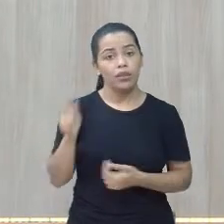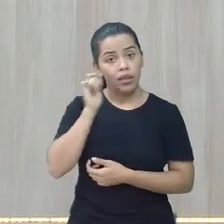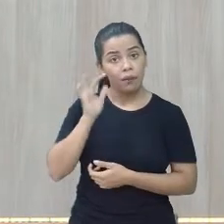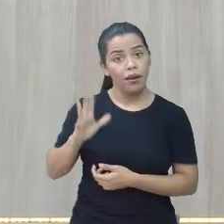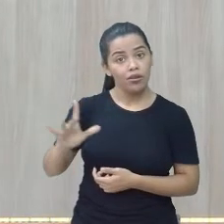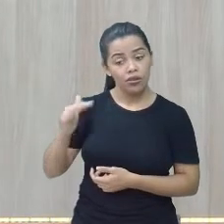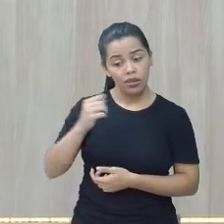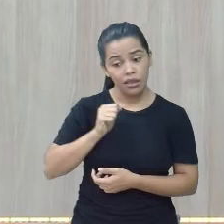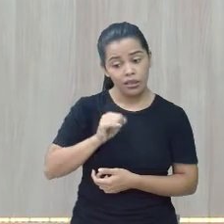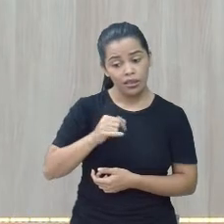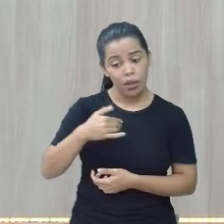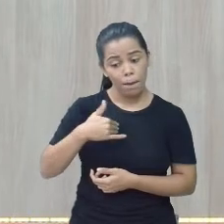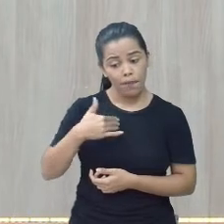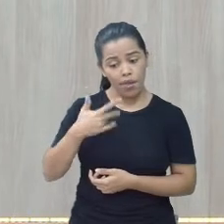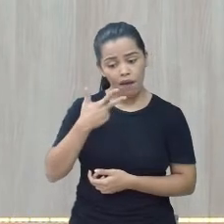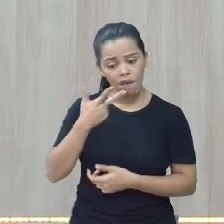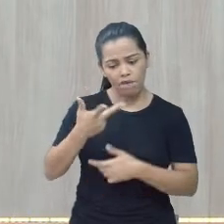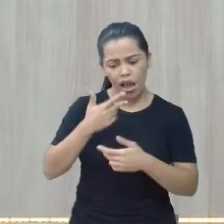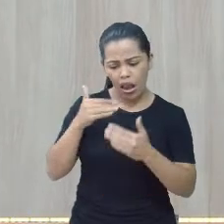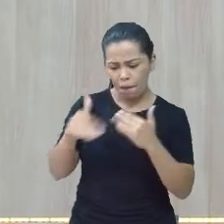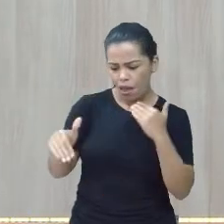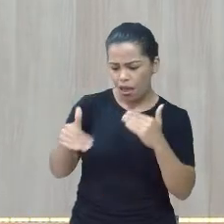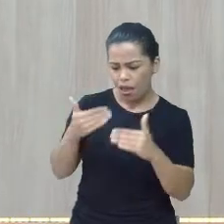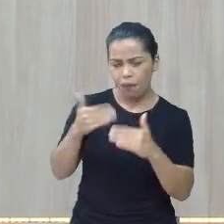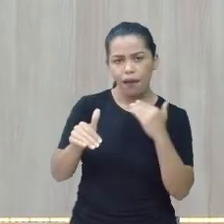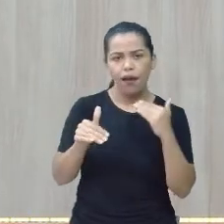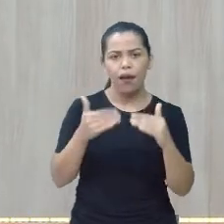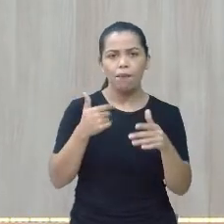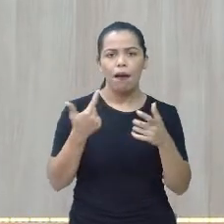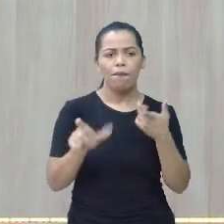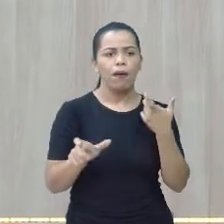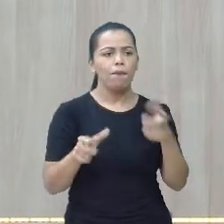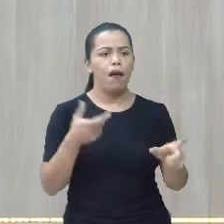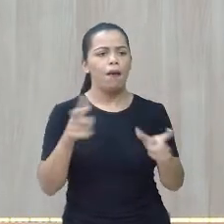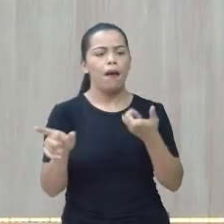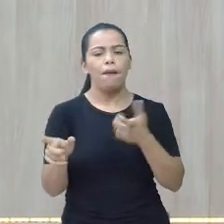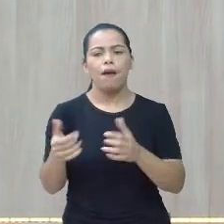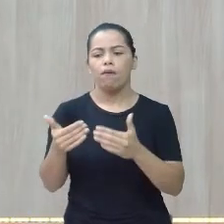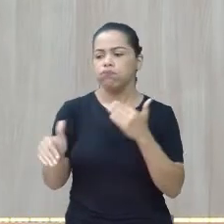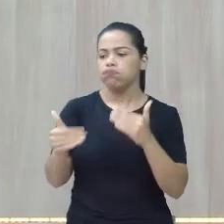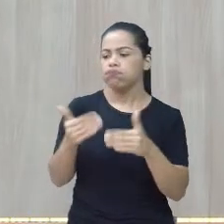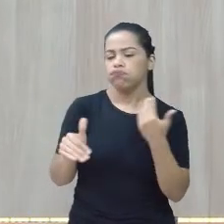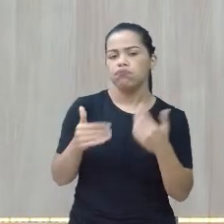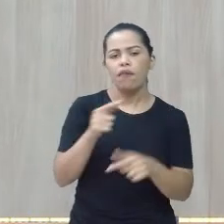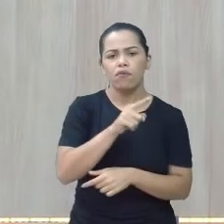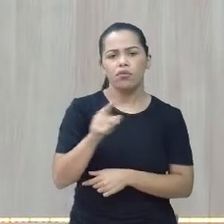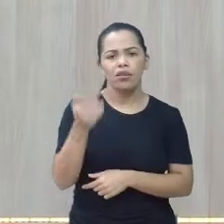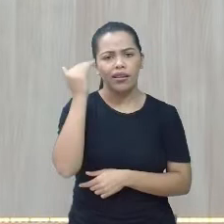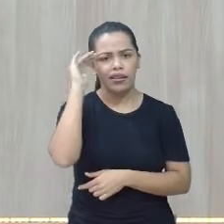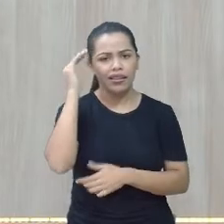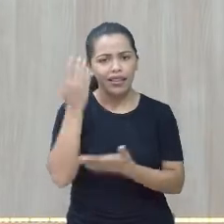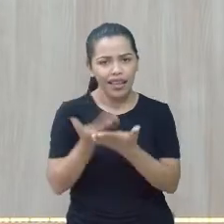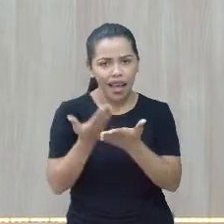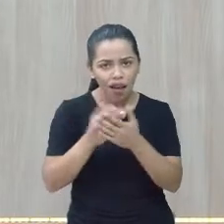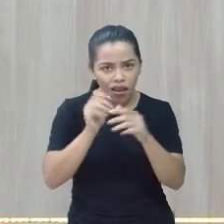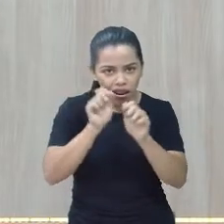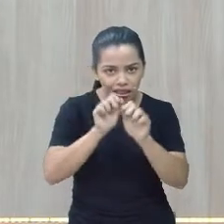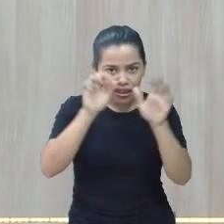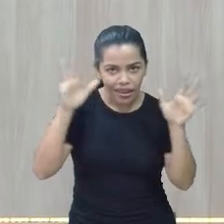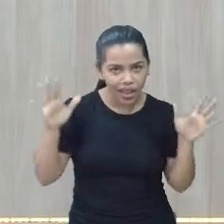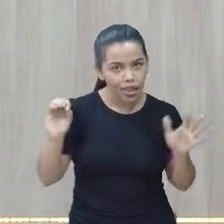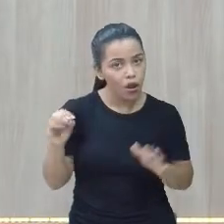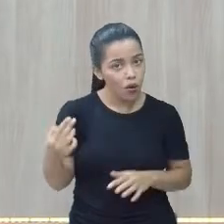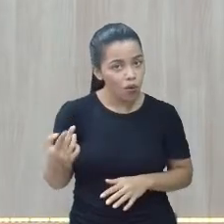completamente incoerente. Se eu falasse coisas soltas, será que vocês iam entender a aula com tanta facilidade ou não?